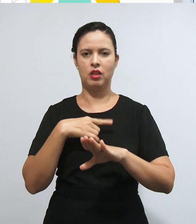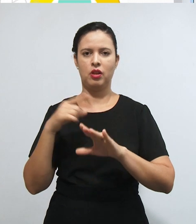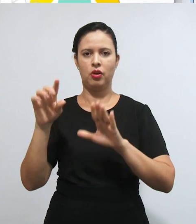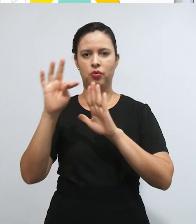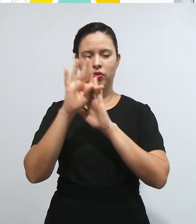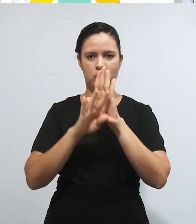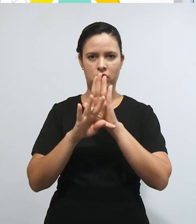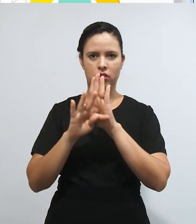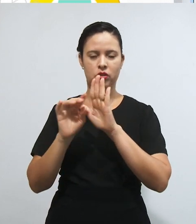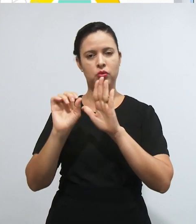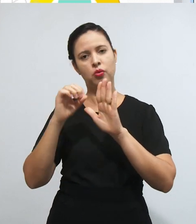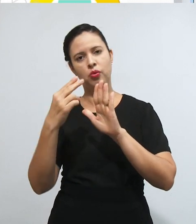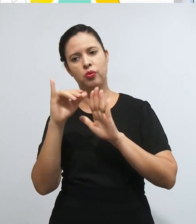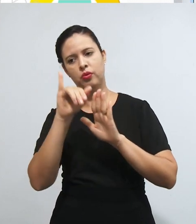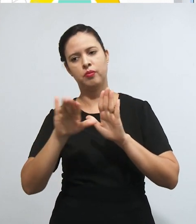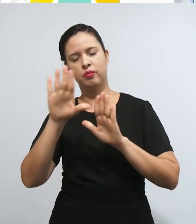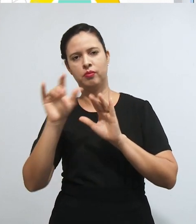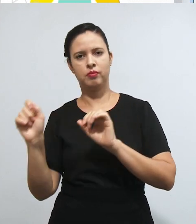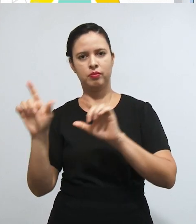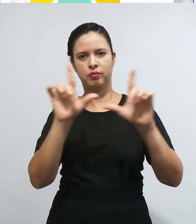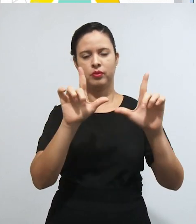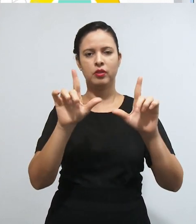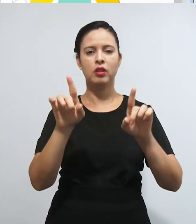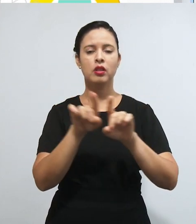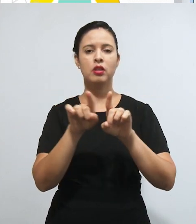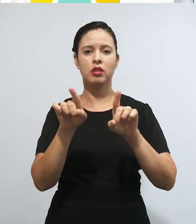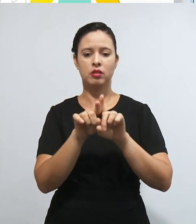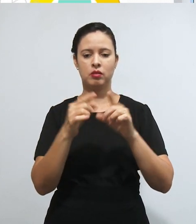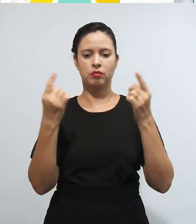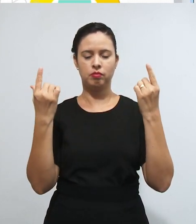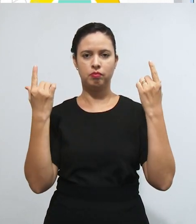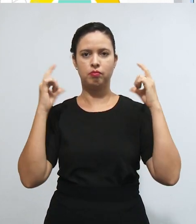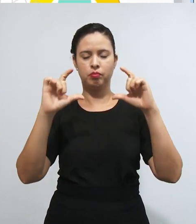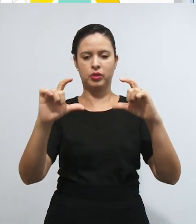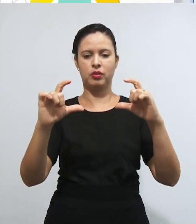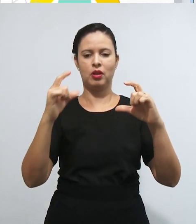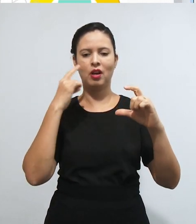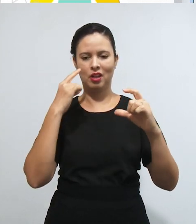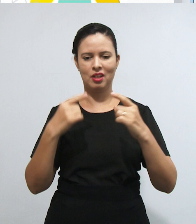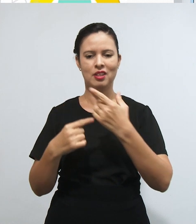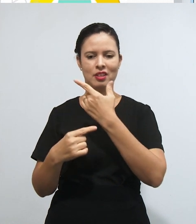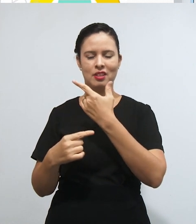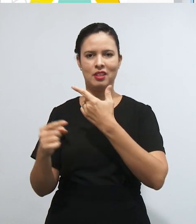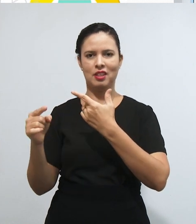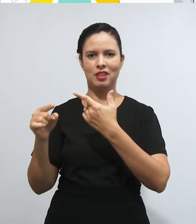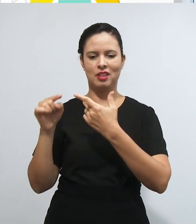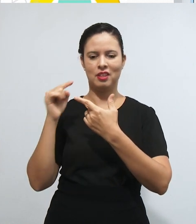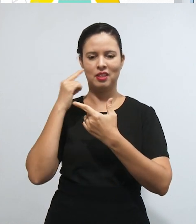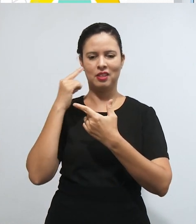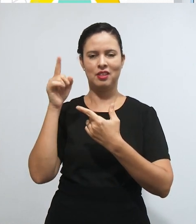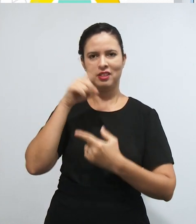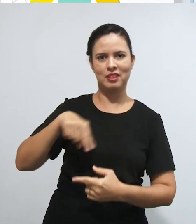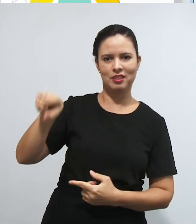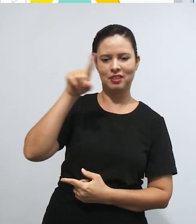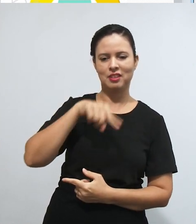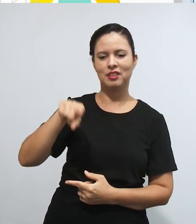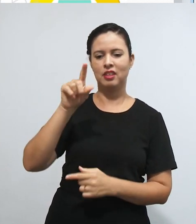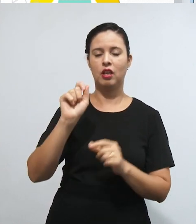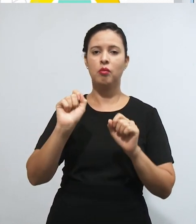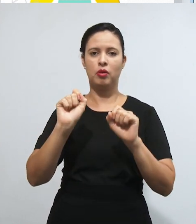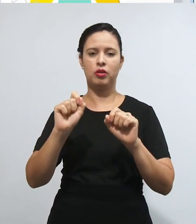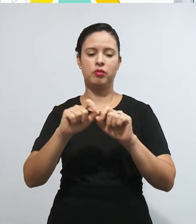entrar. Tem a animação de ênfase, que você tipo faz, olha lá atrás está rodando o texto, não? Você pode aumentar ele aqui,